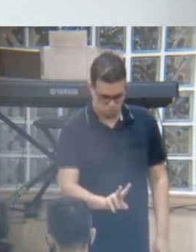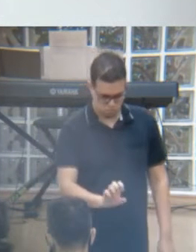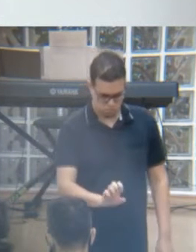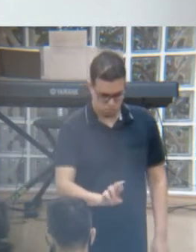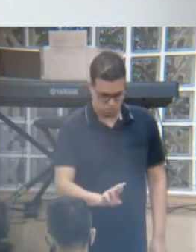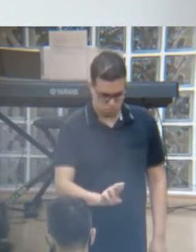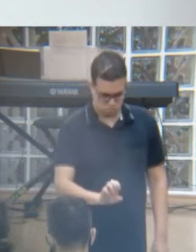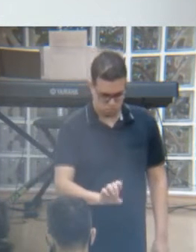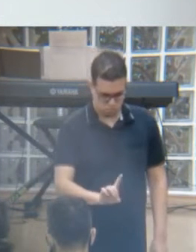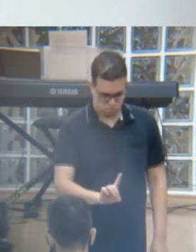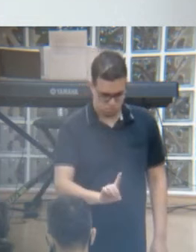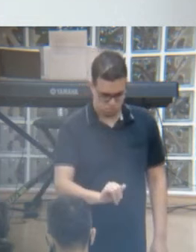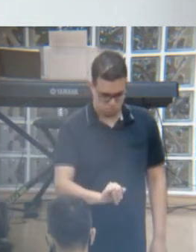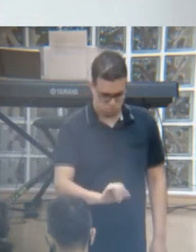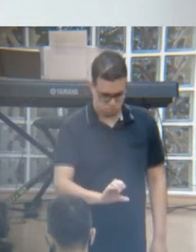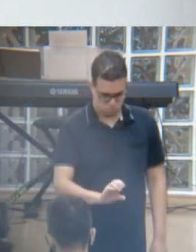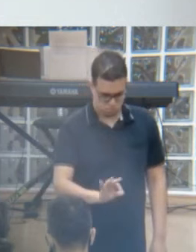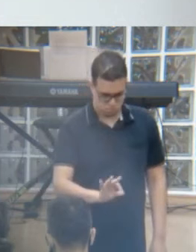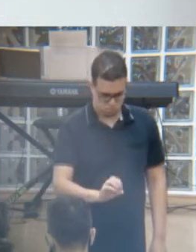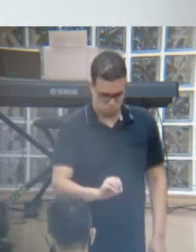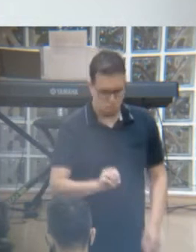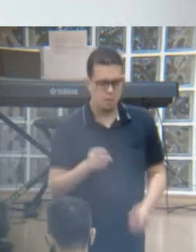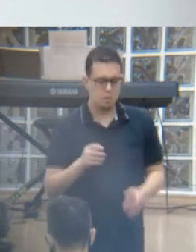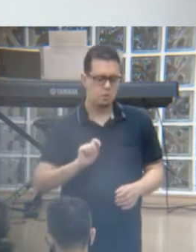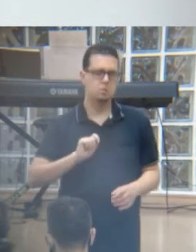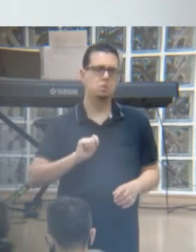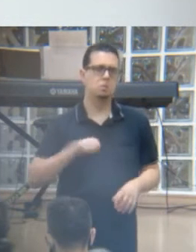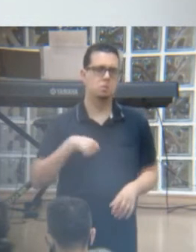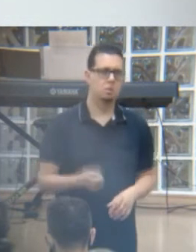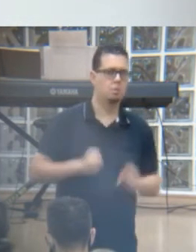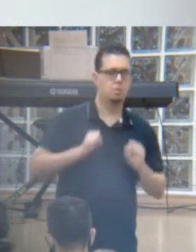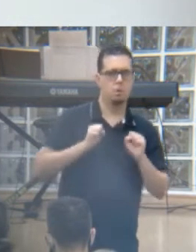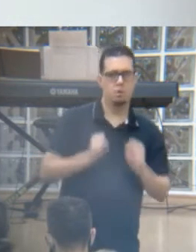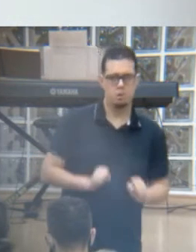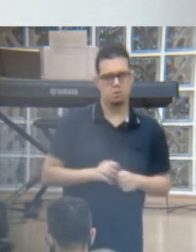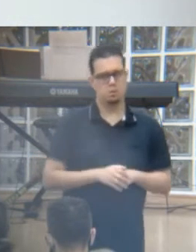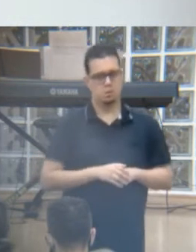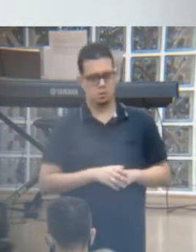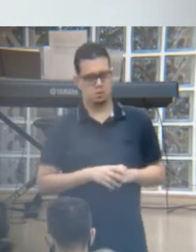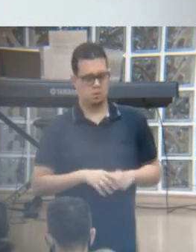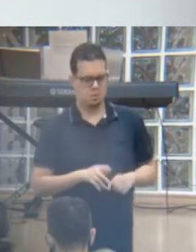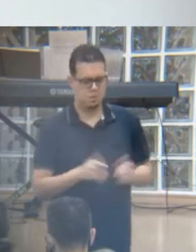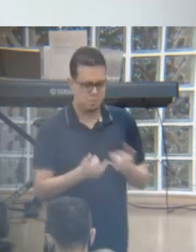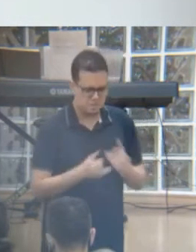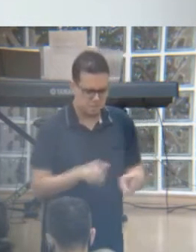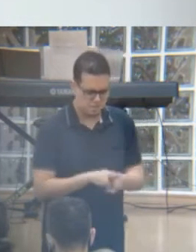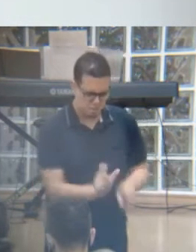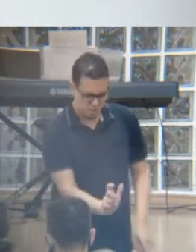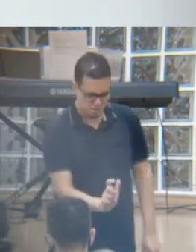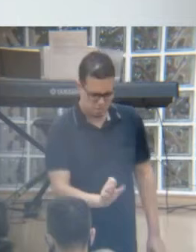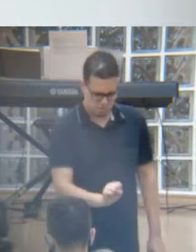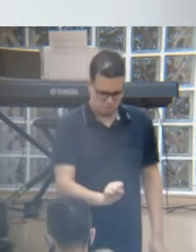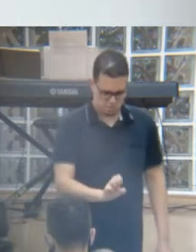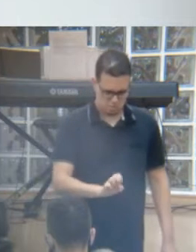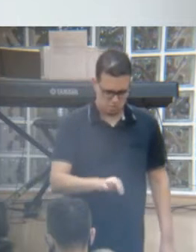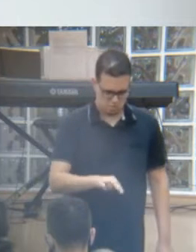uma sentença. Avalia-se um caso e dá a sentença, ou de